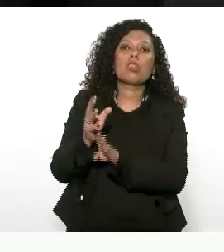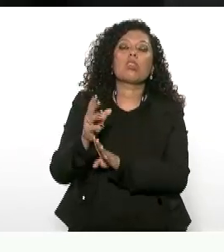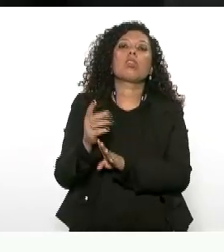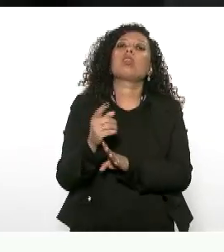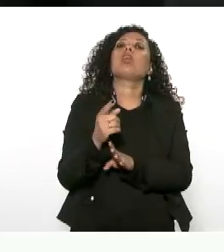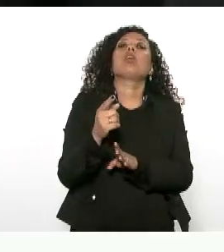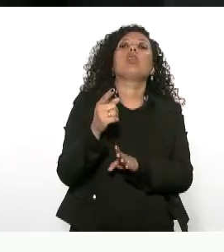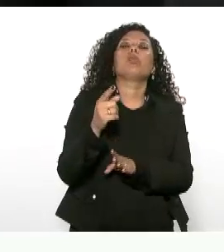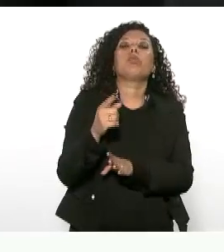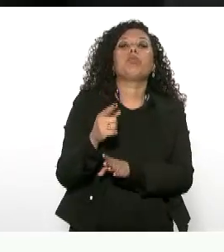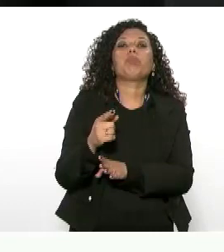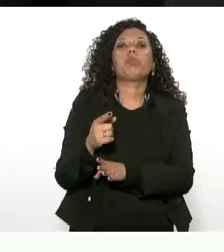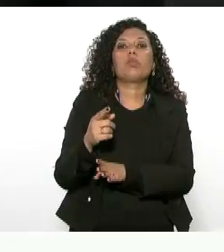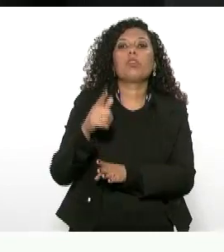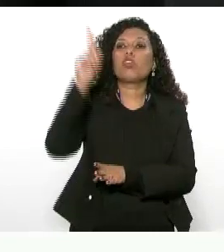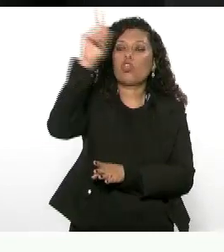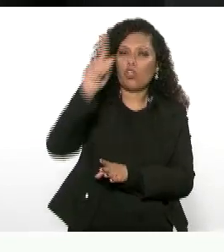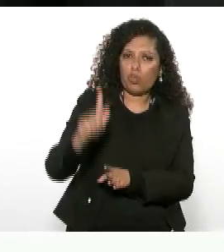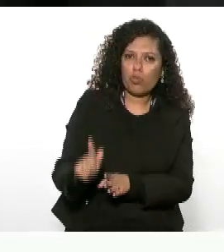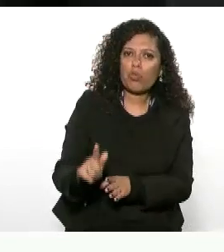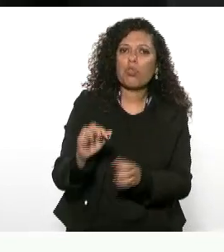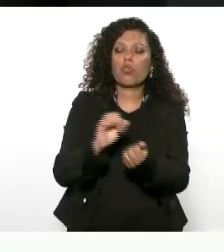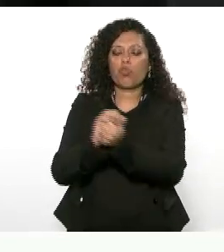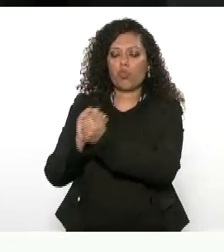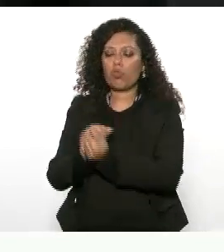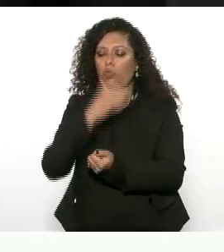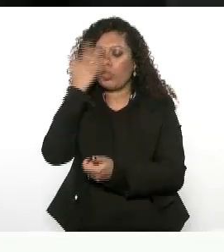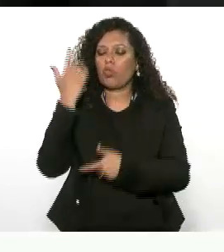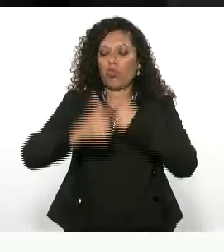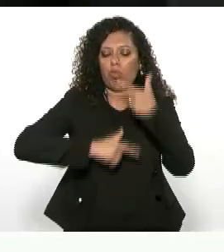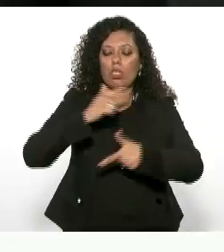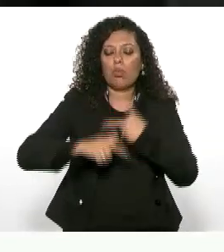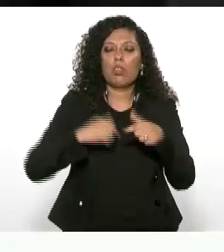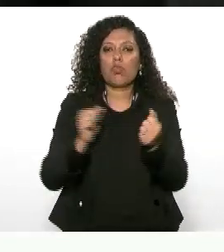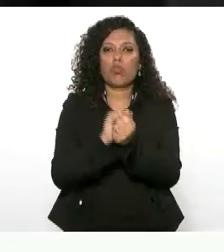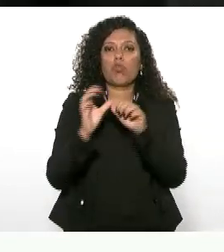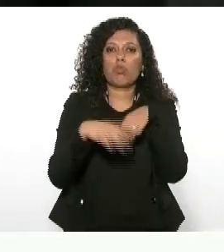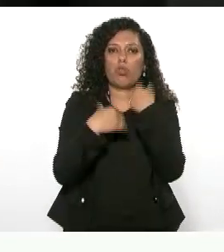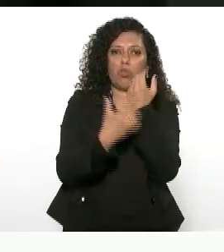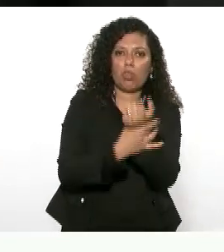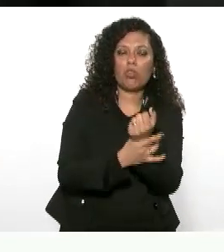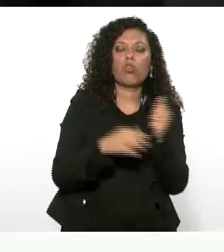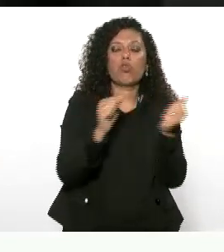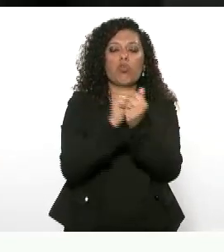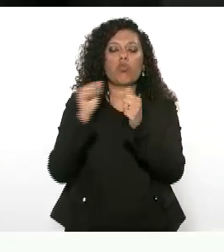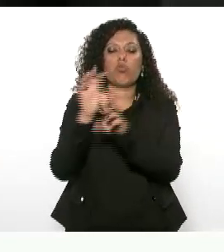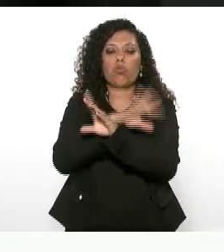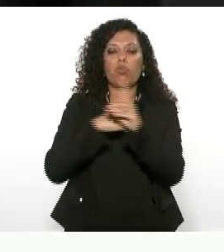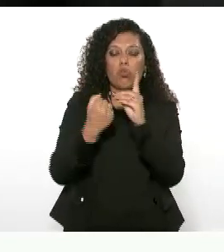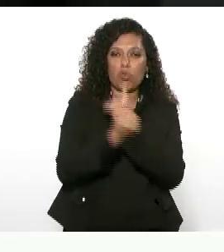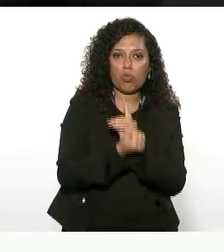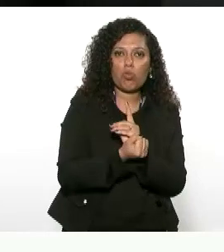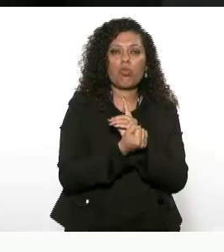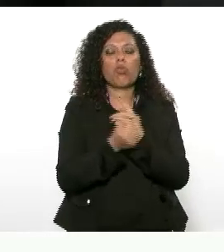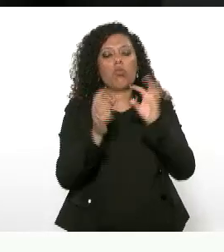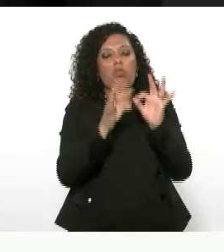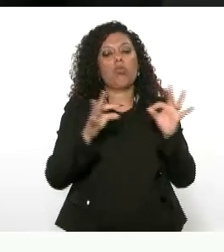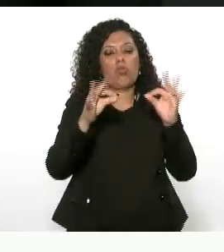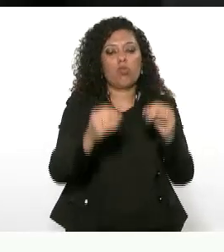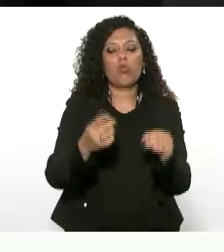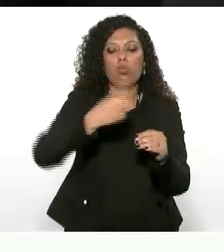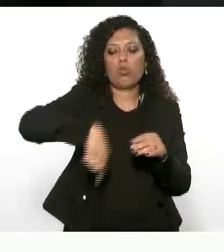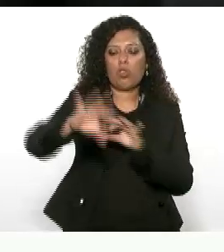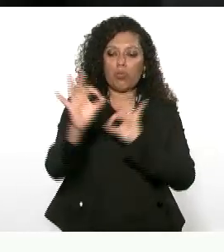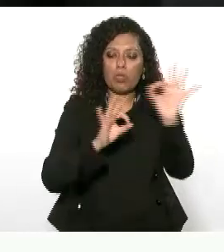composição paritária, gestores públicos, trabalhadores de segurança e sociedade civil. Houve uma grande conferência nacional para se